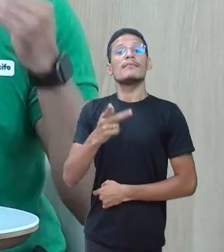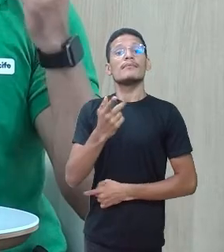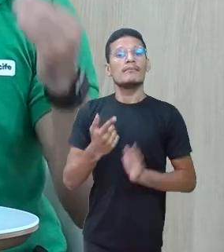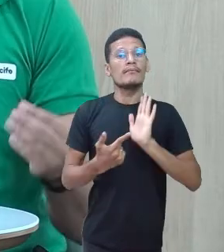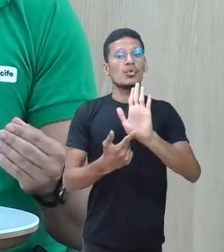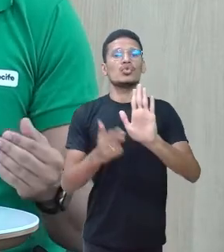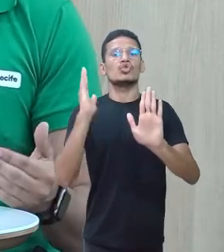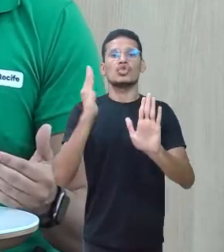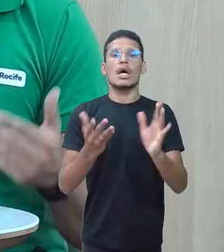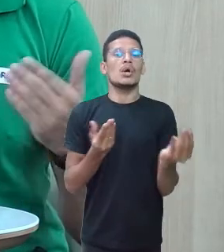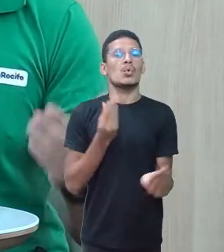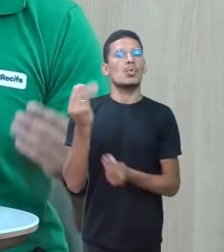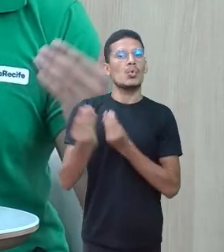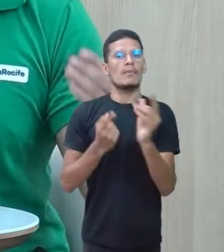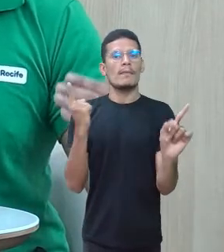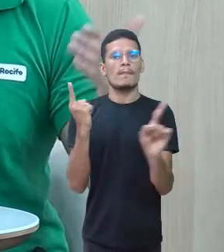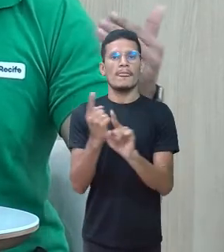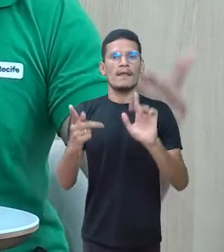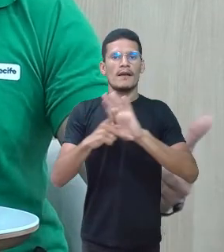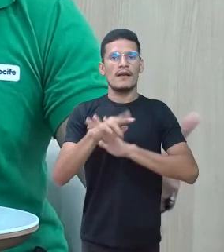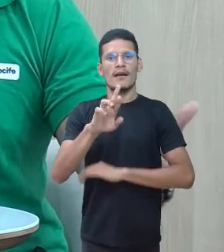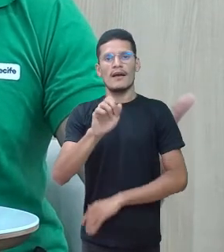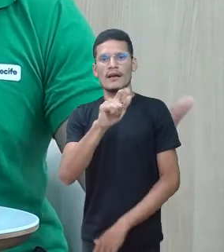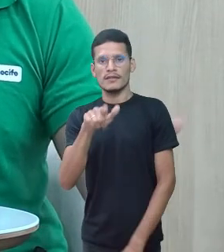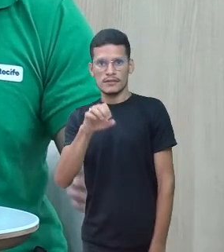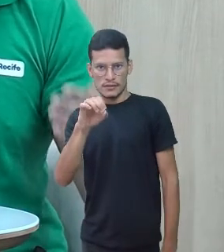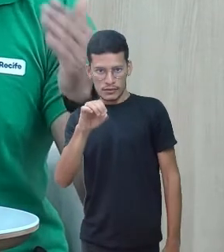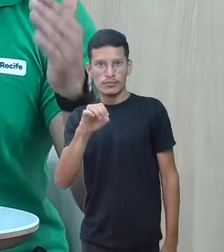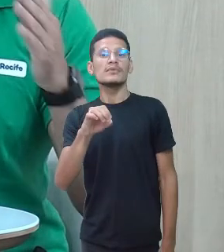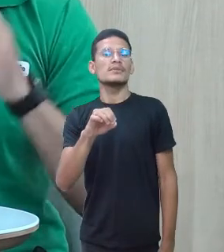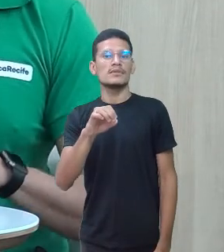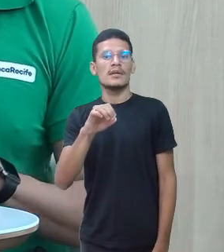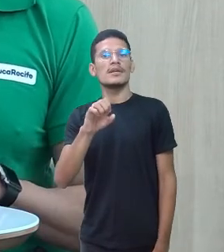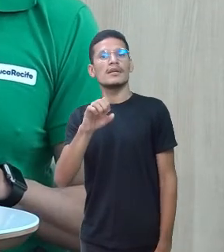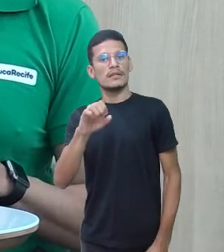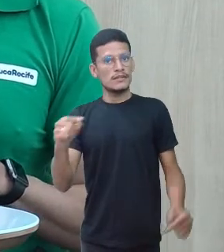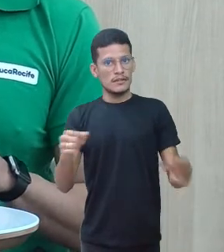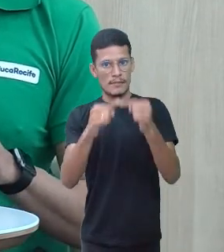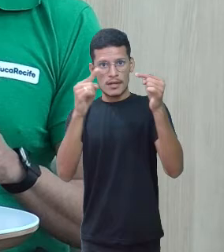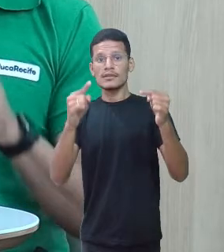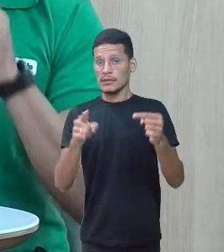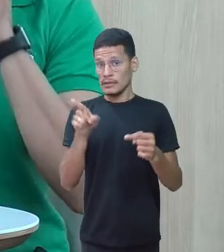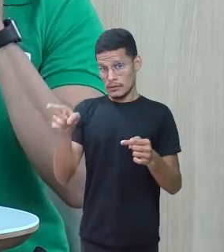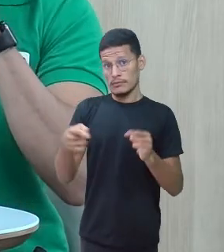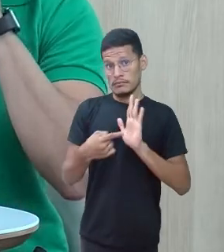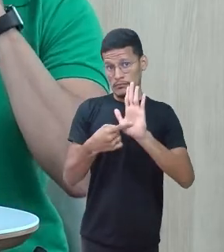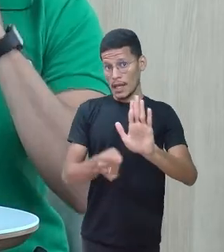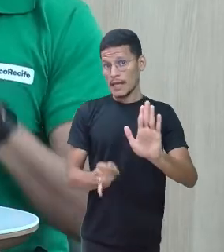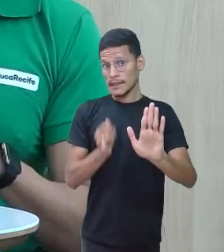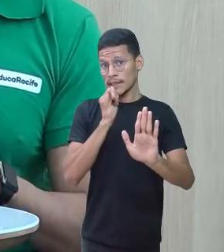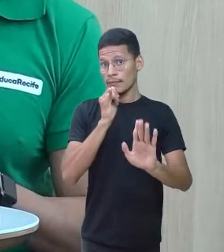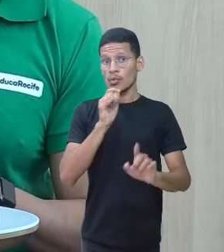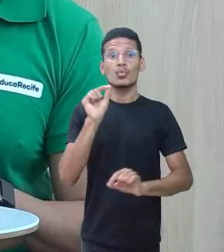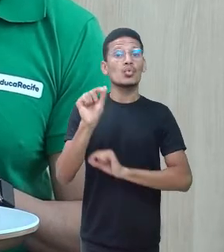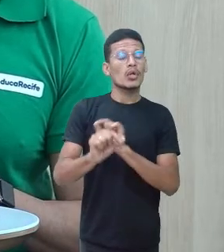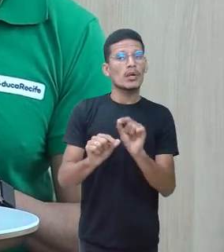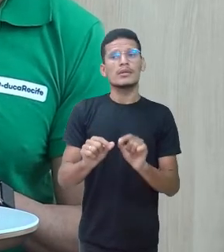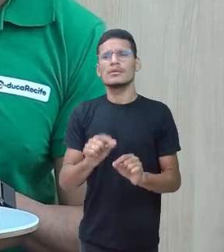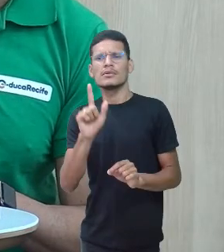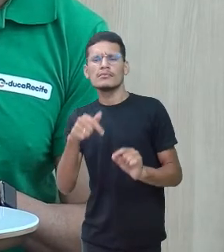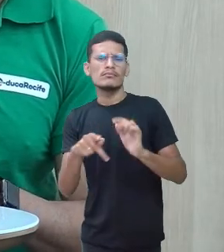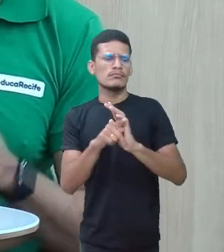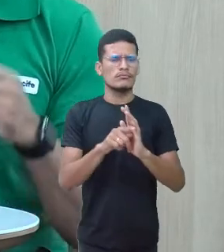é que encontra essa razão de semelhança, certo? Pode notar que ela fez um exemplo aí. Ela fez um exemplo